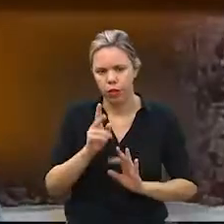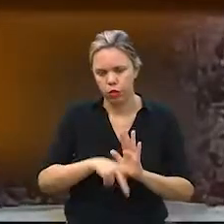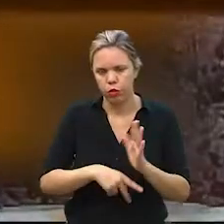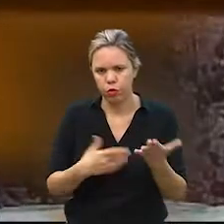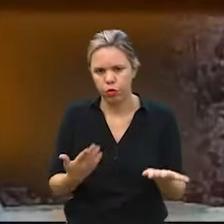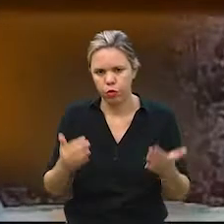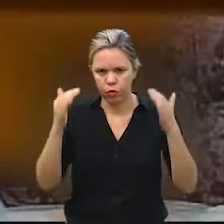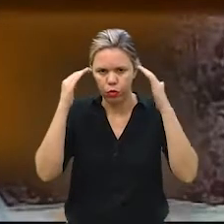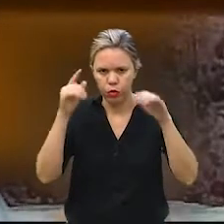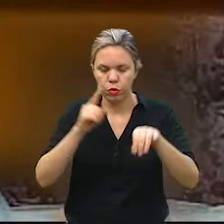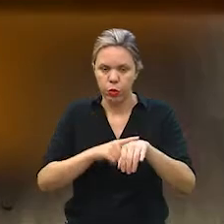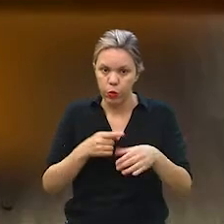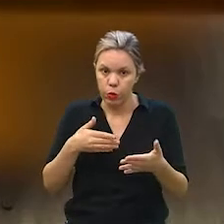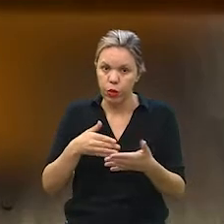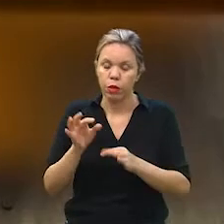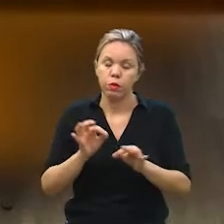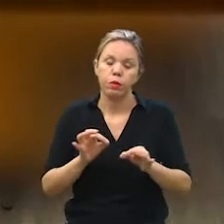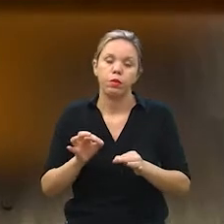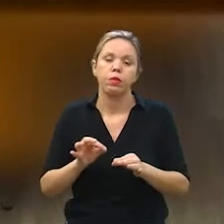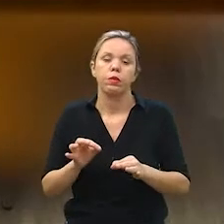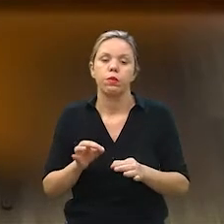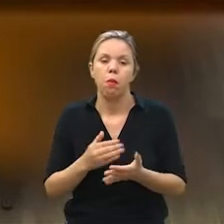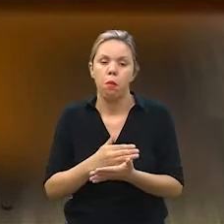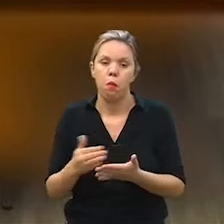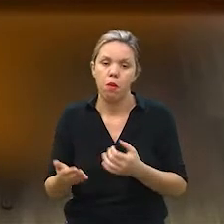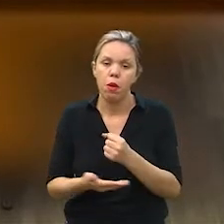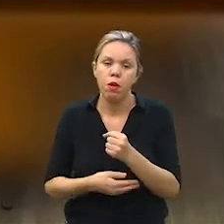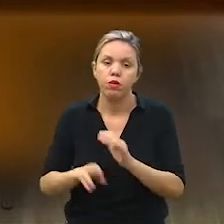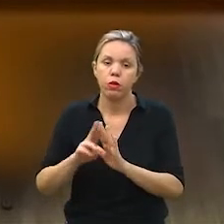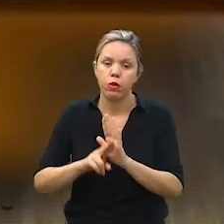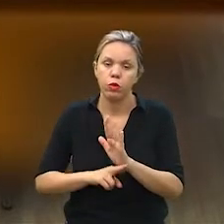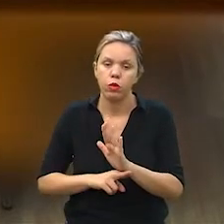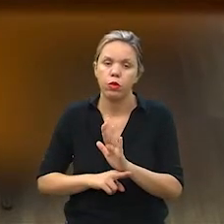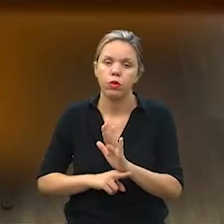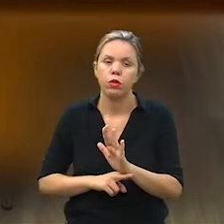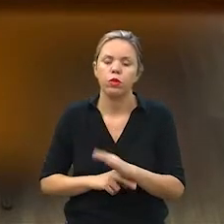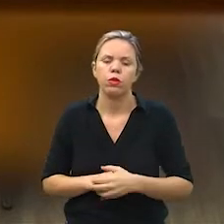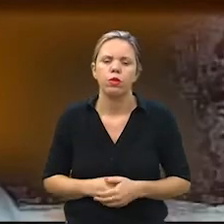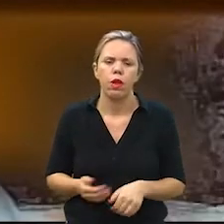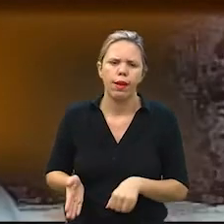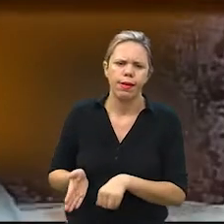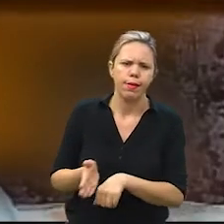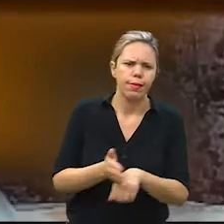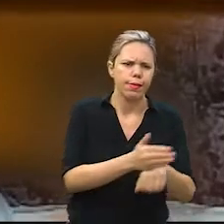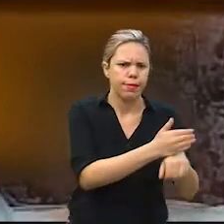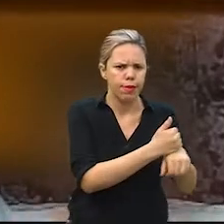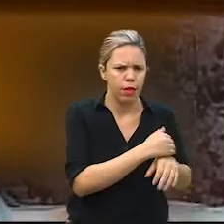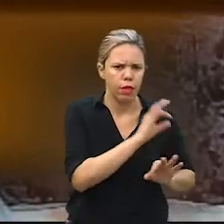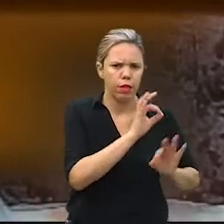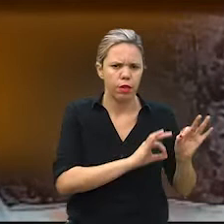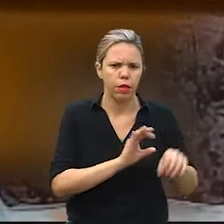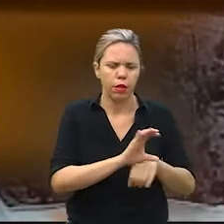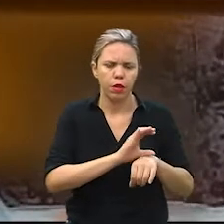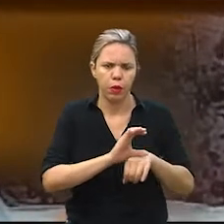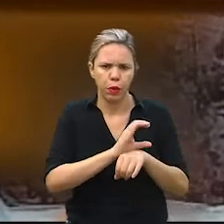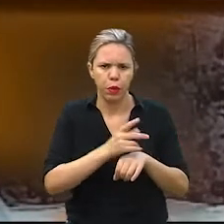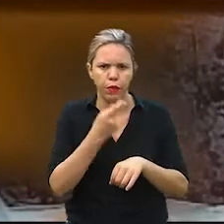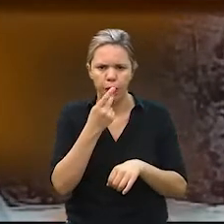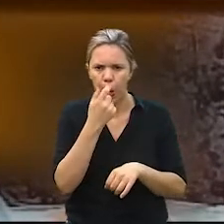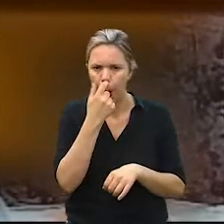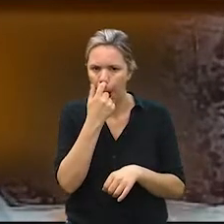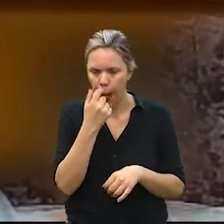seja, com previsão prévia. O princípio da anterioridade, que é o que a Constituição chama